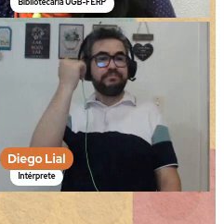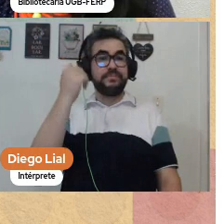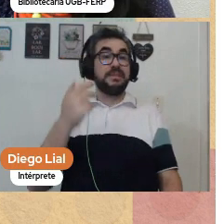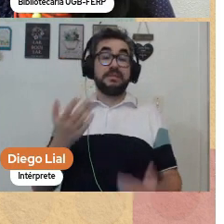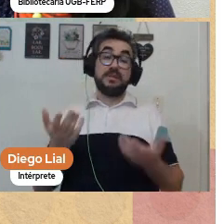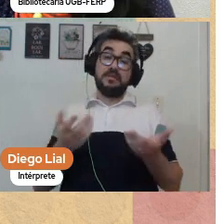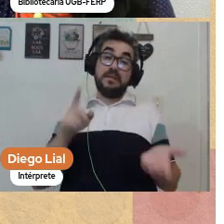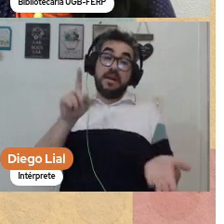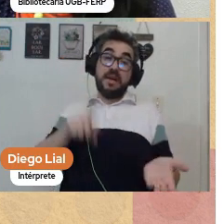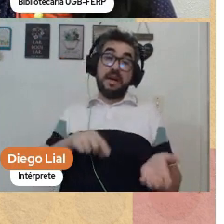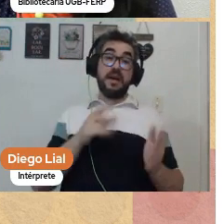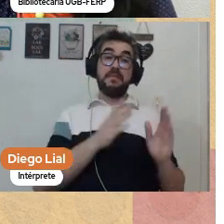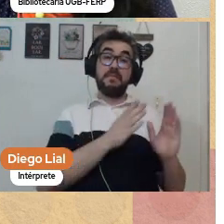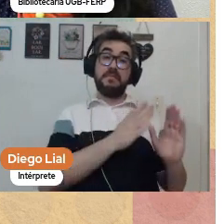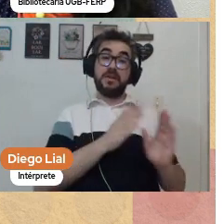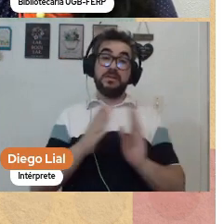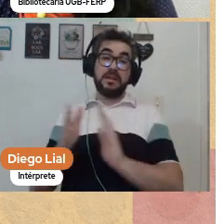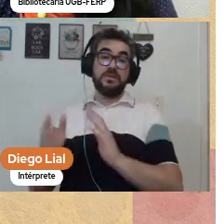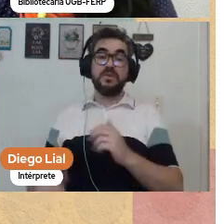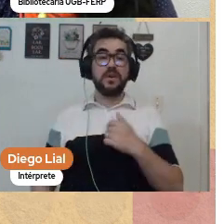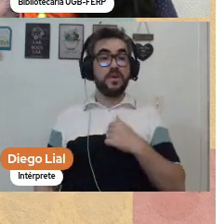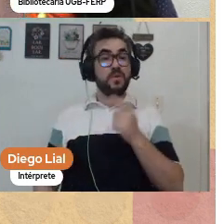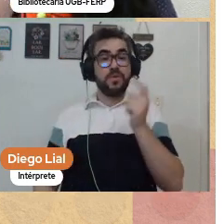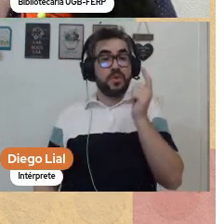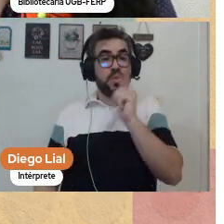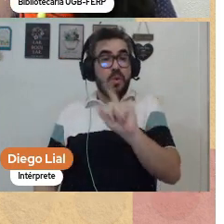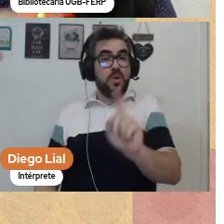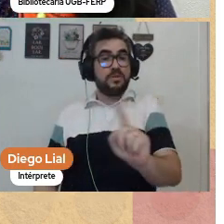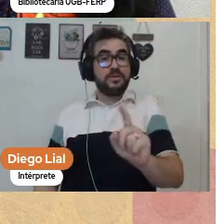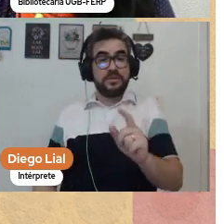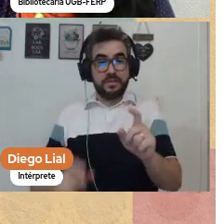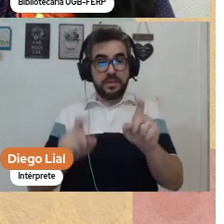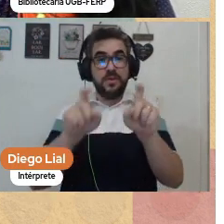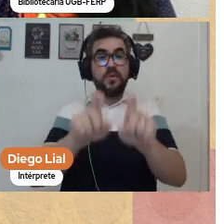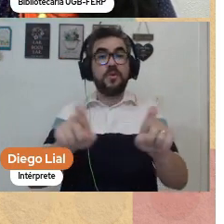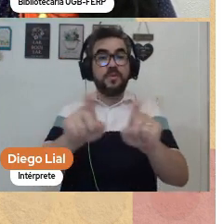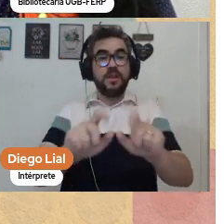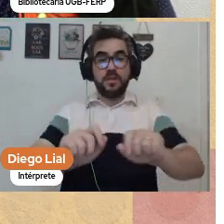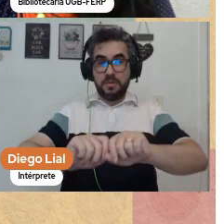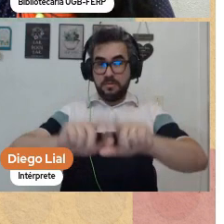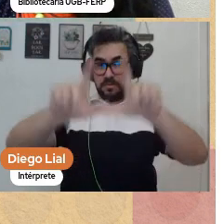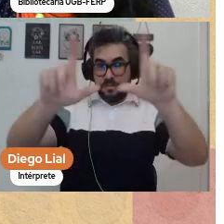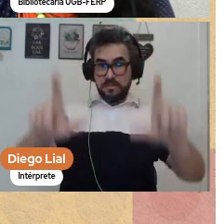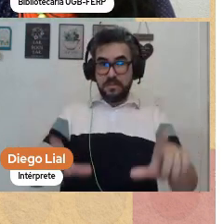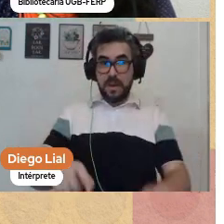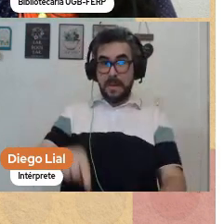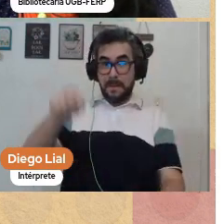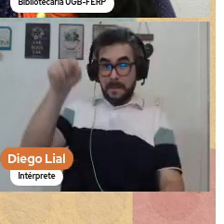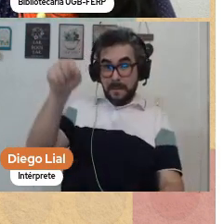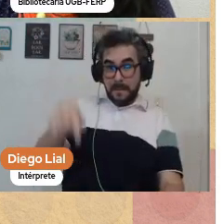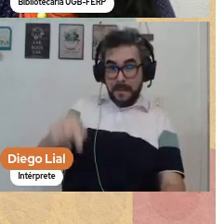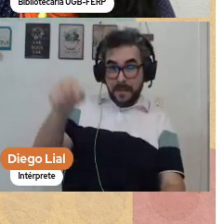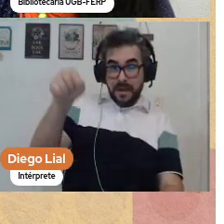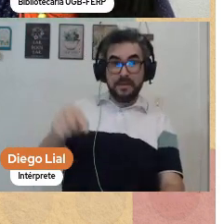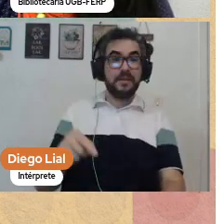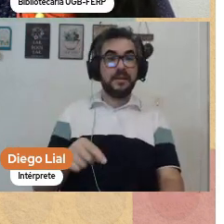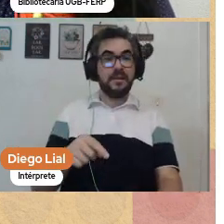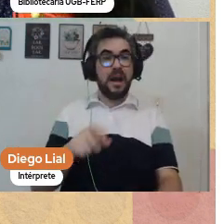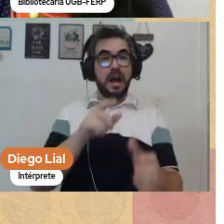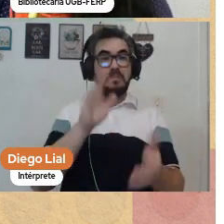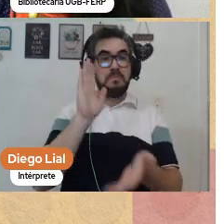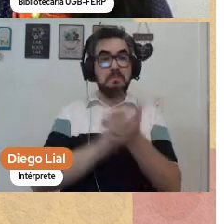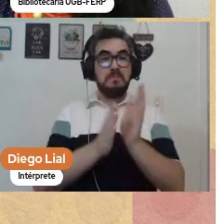ligar o computador e apertar um botão e a preservação digital começa. Não, ele é um processo. E esse